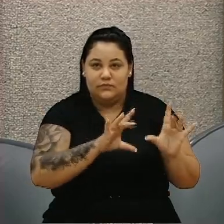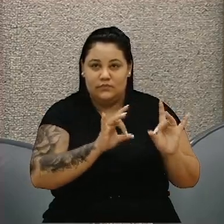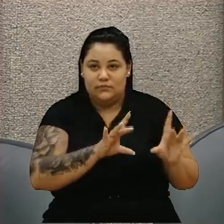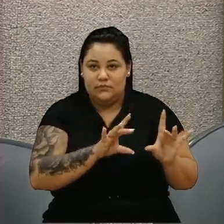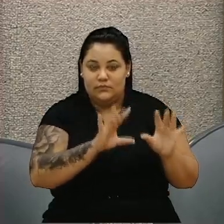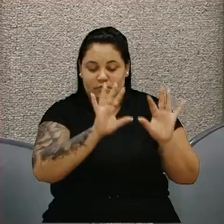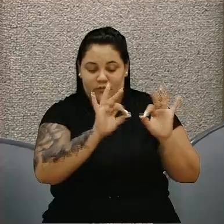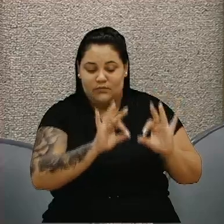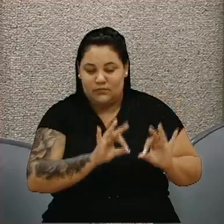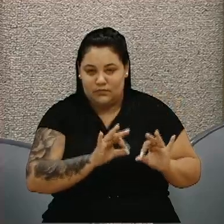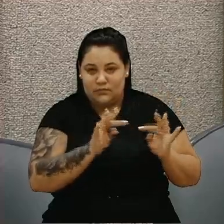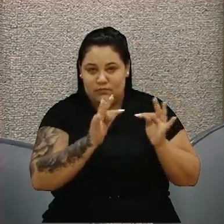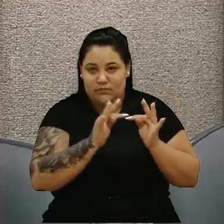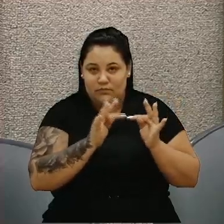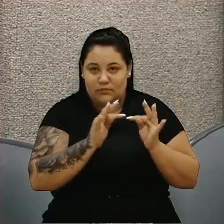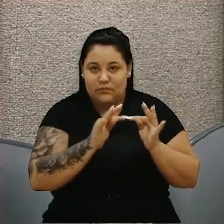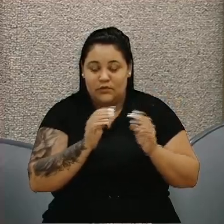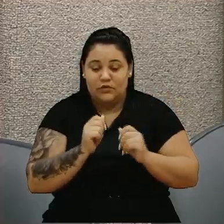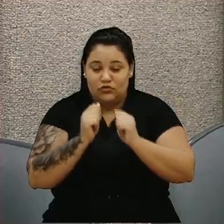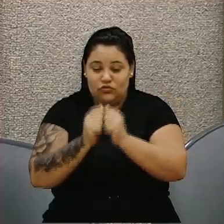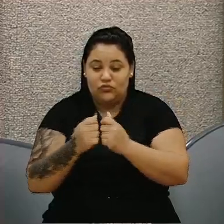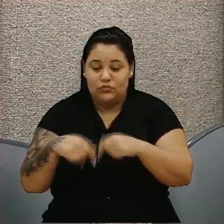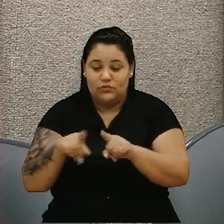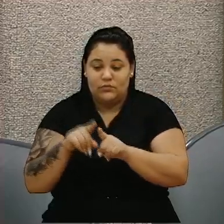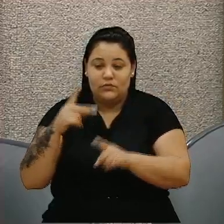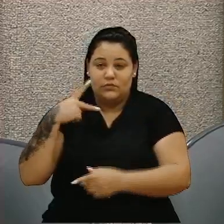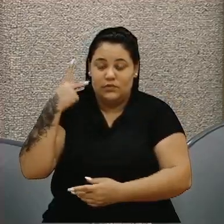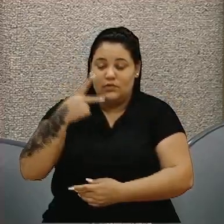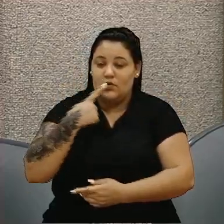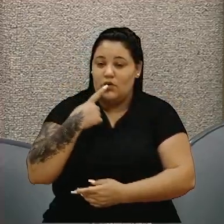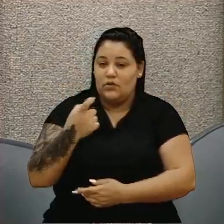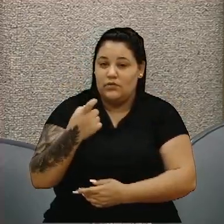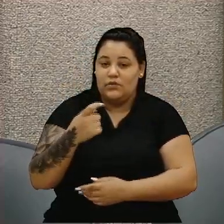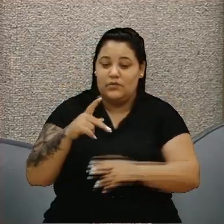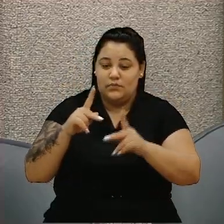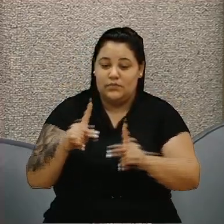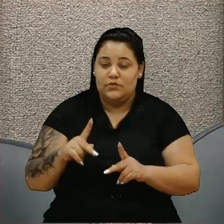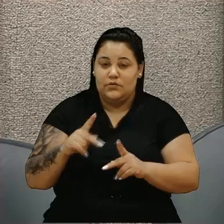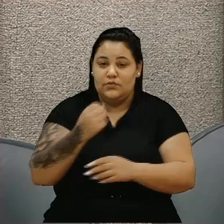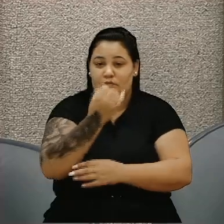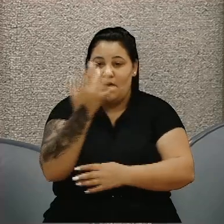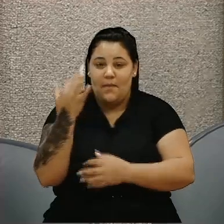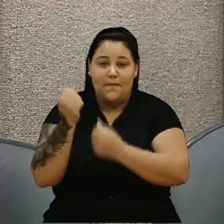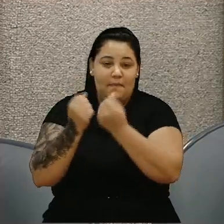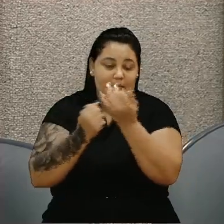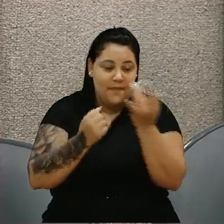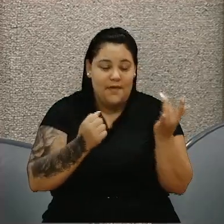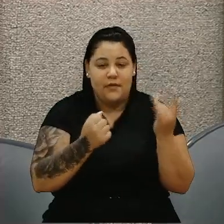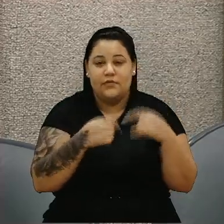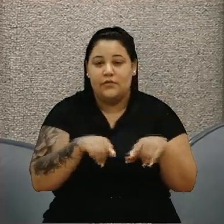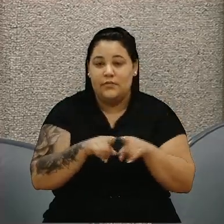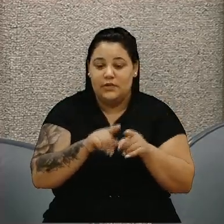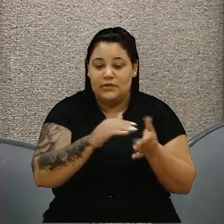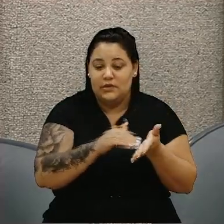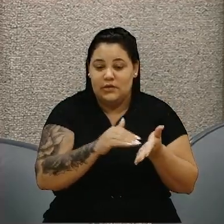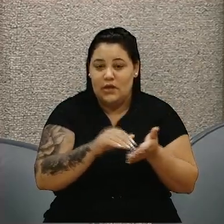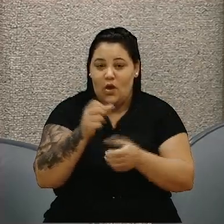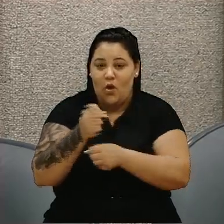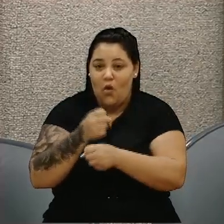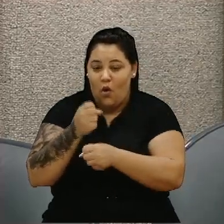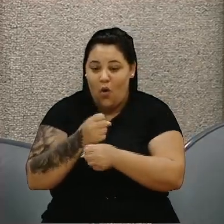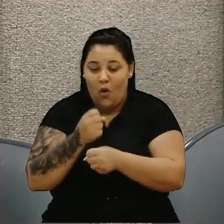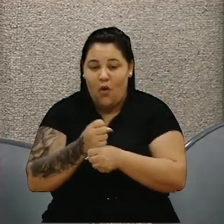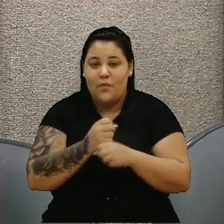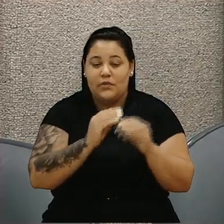específicos para isso, que junte lá, vereadora Rose, o pessoal do meio ambiente, que junte o pessoal da Secretaria de Obras, que junte o pessoal do